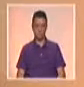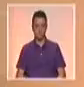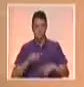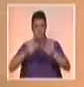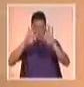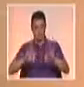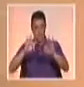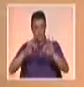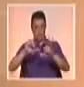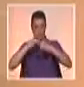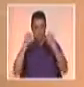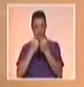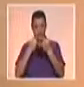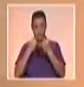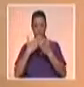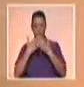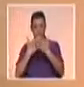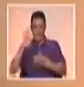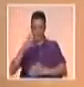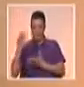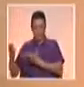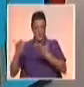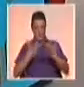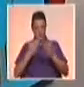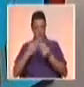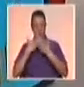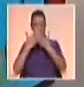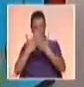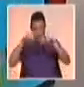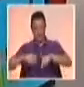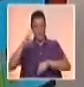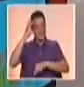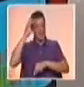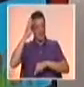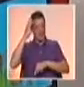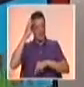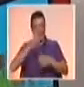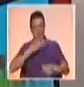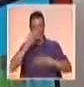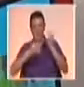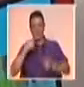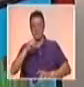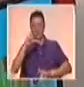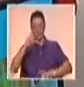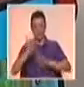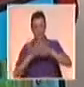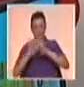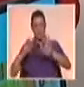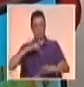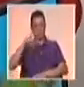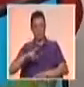Estamos no final do Sociedade Civil. Muito obrigada aos 4 convidados que estiveram connosco esta tarde para nos falar da língua gestual